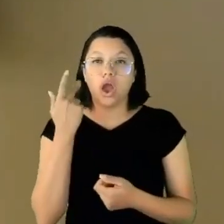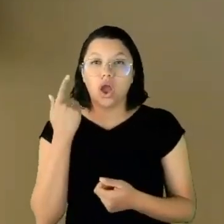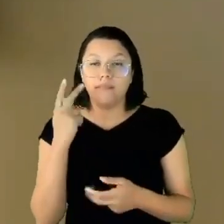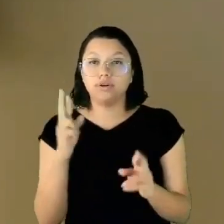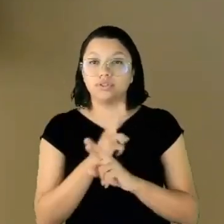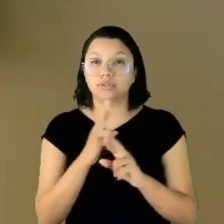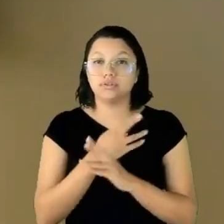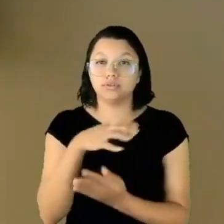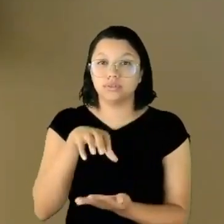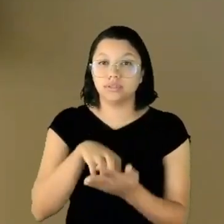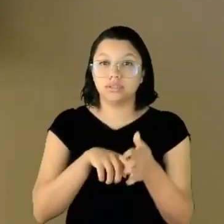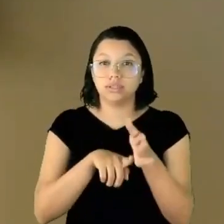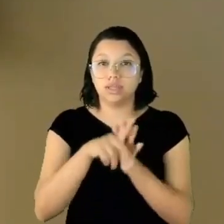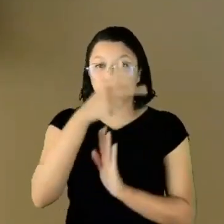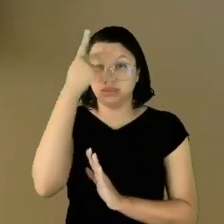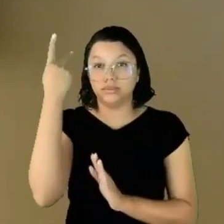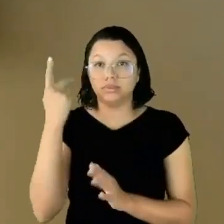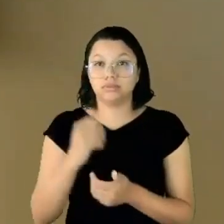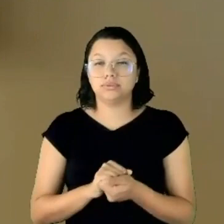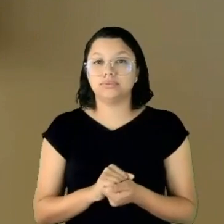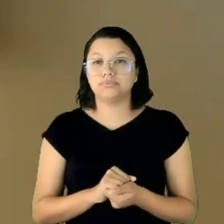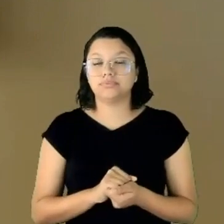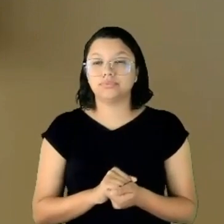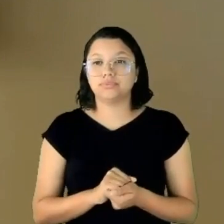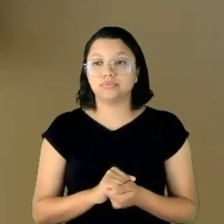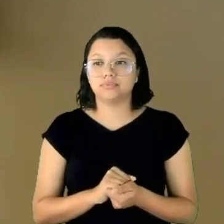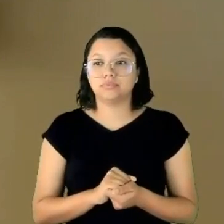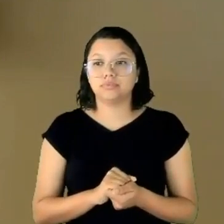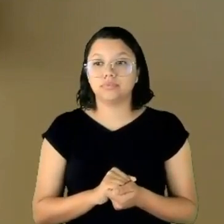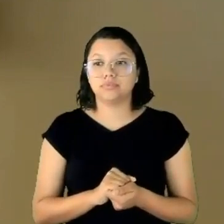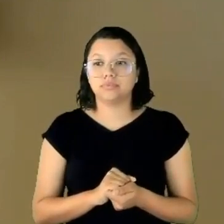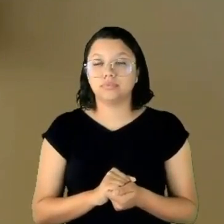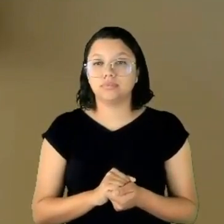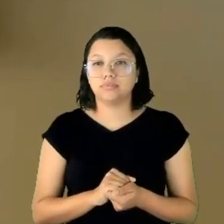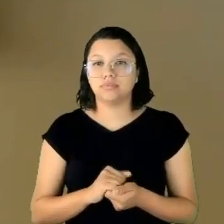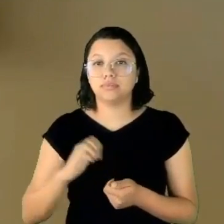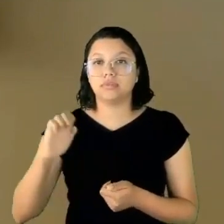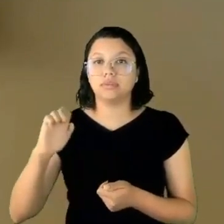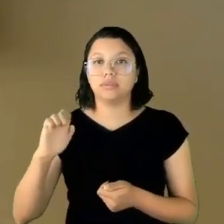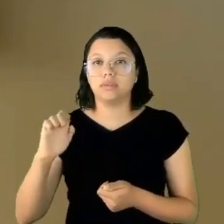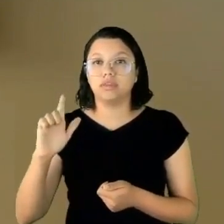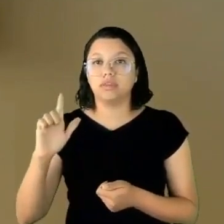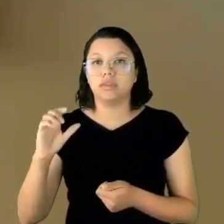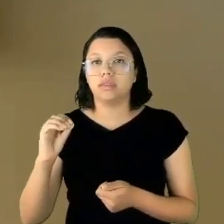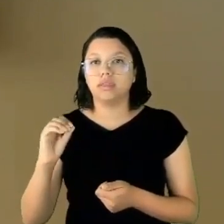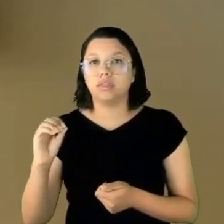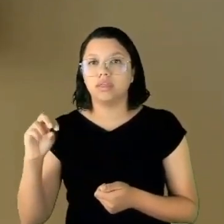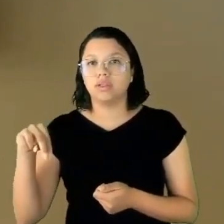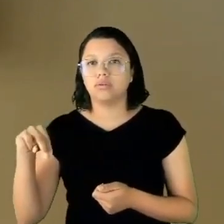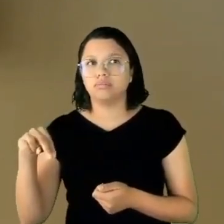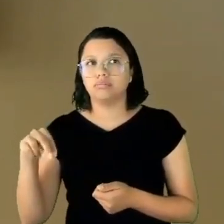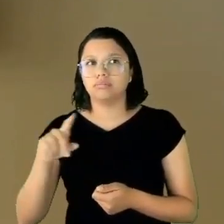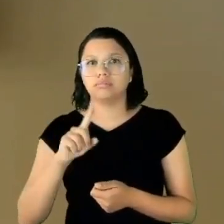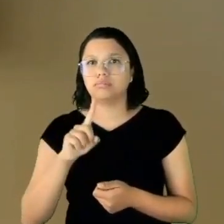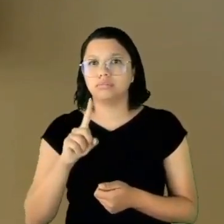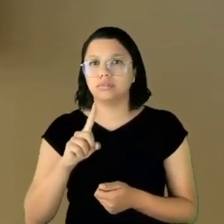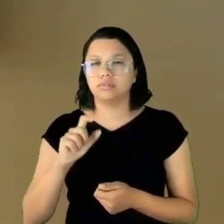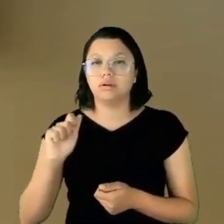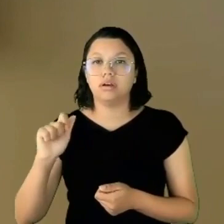novamente em relação a essa centralidade das pessoas o Elon Musk aliás o